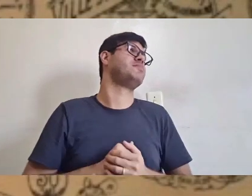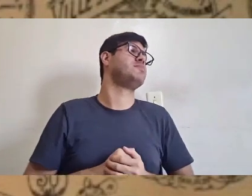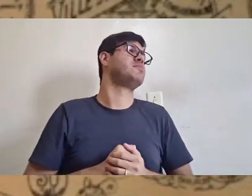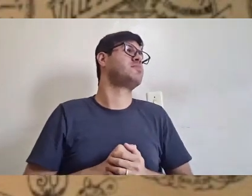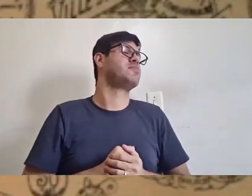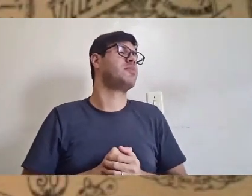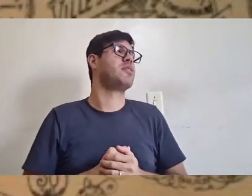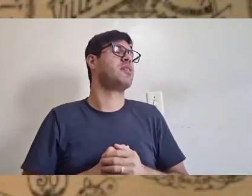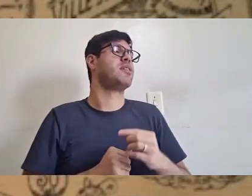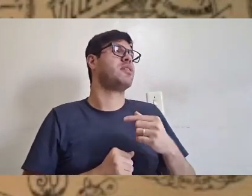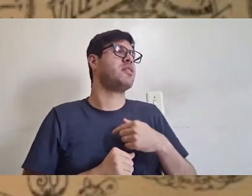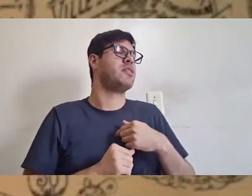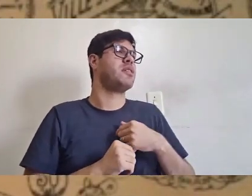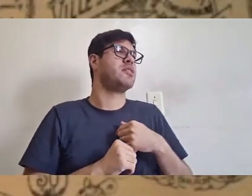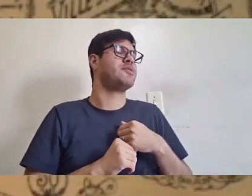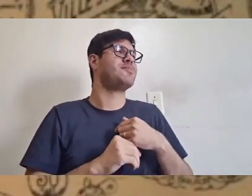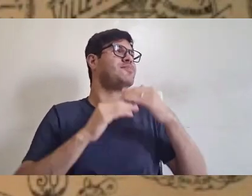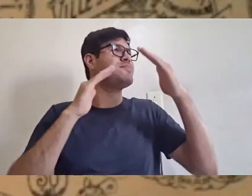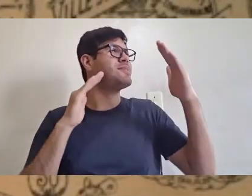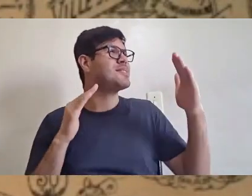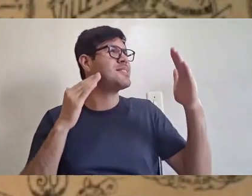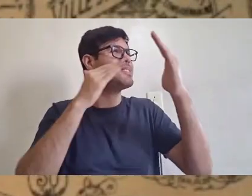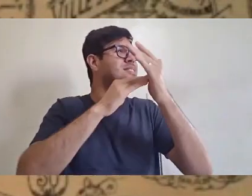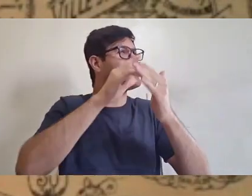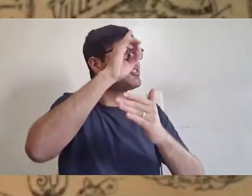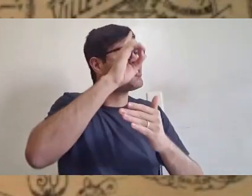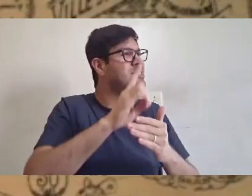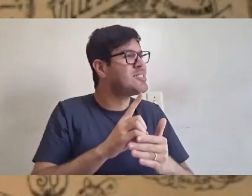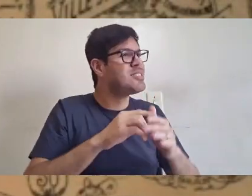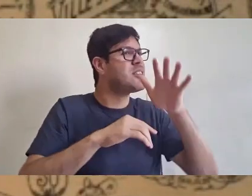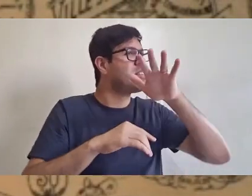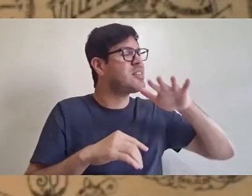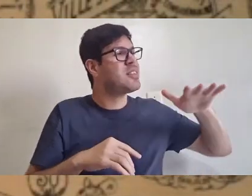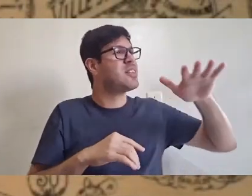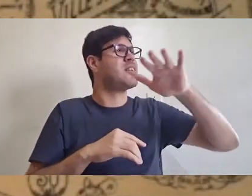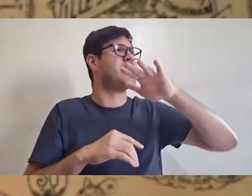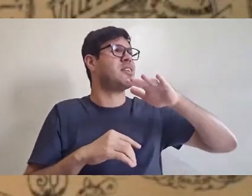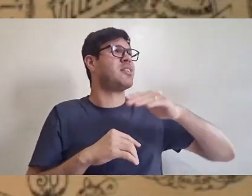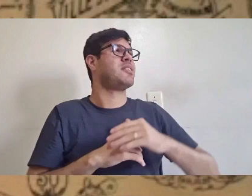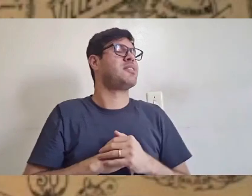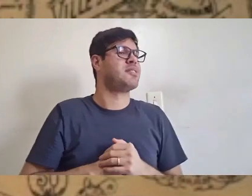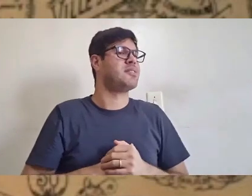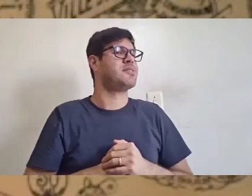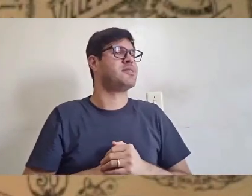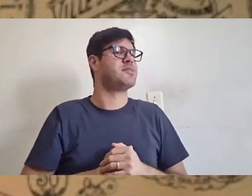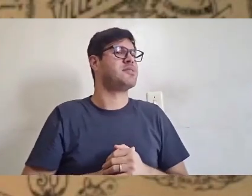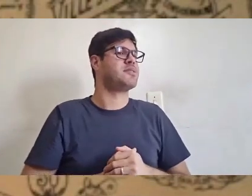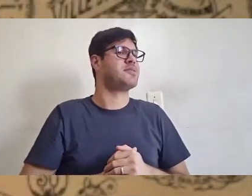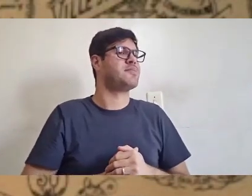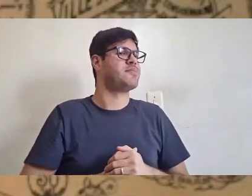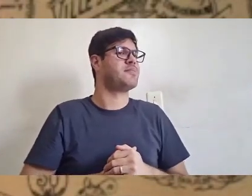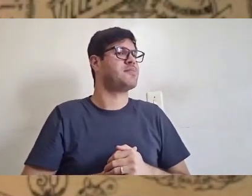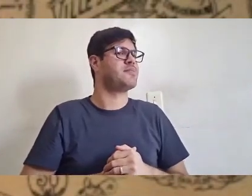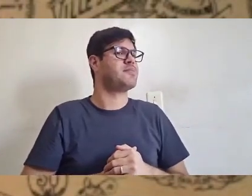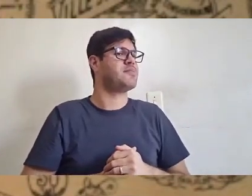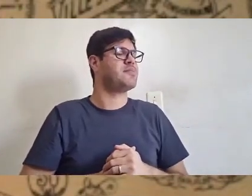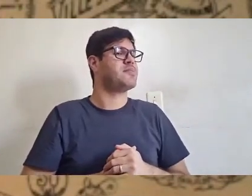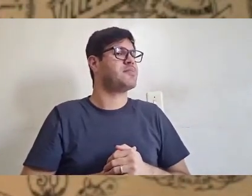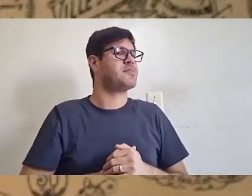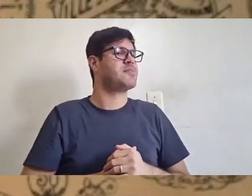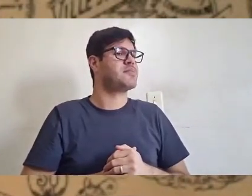cheguei até a diretor de departamento, que é o meu cargo. Certo. Na inatividade,